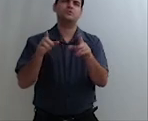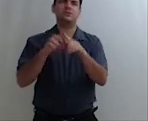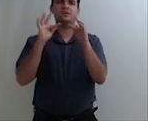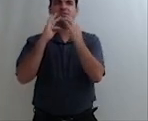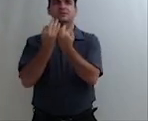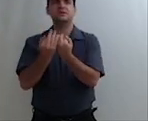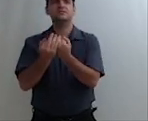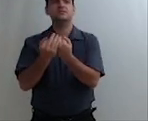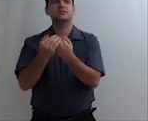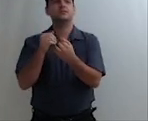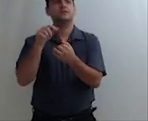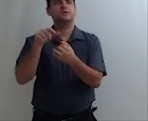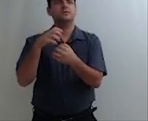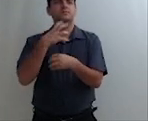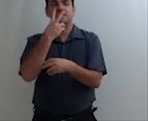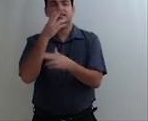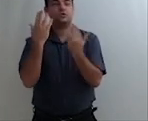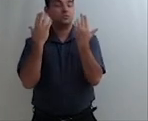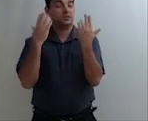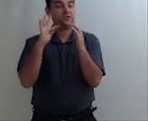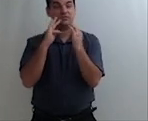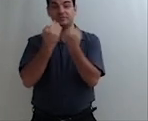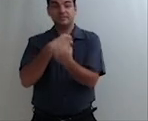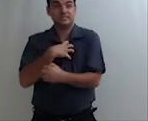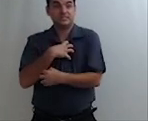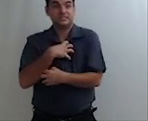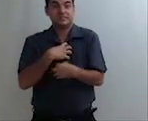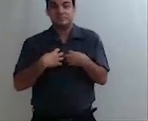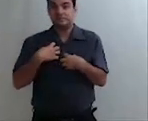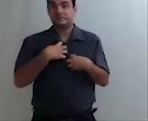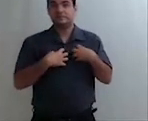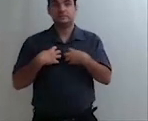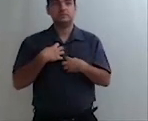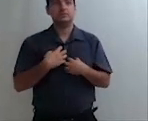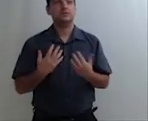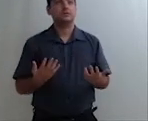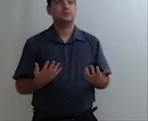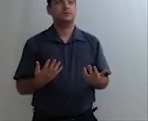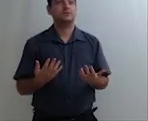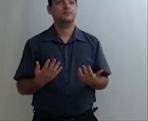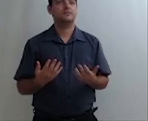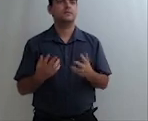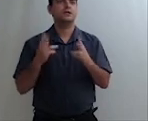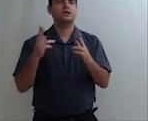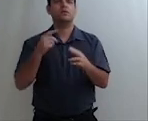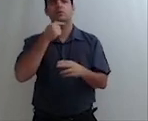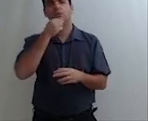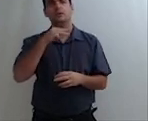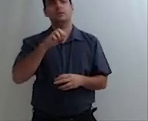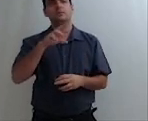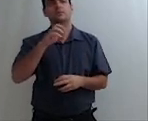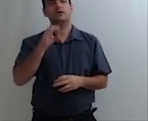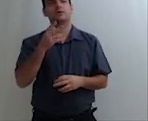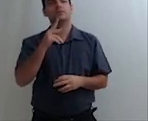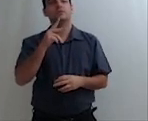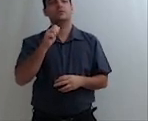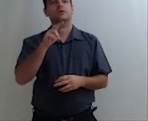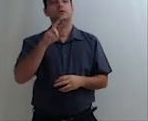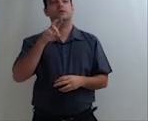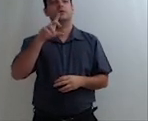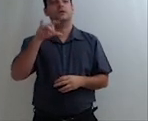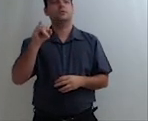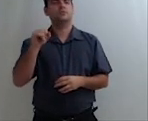com ele toda a família nós como diz o ministro marco orel vivendo tempos